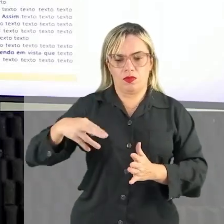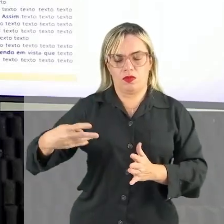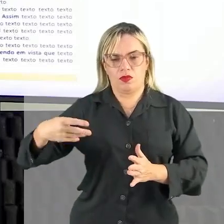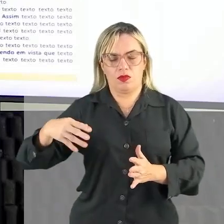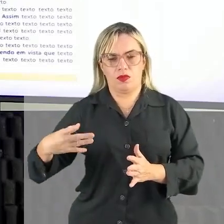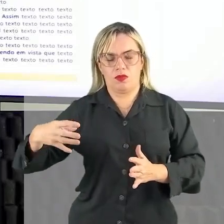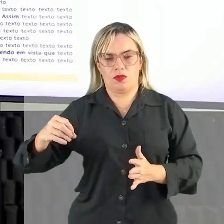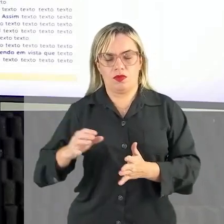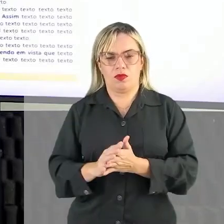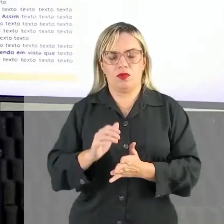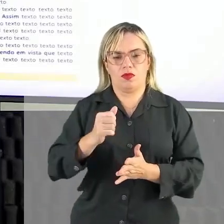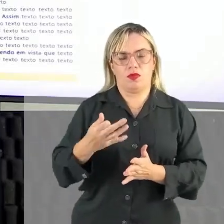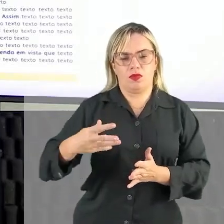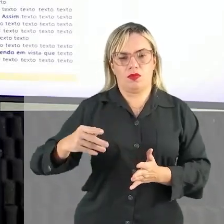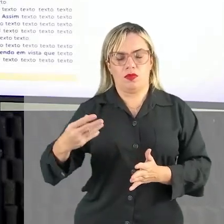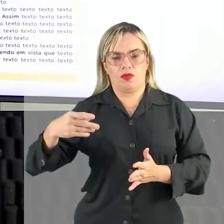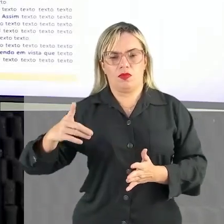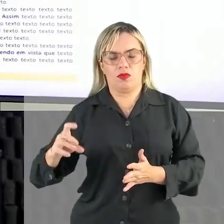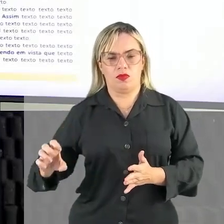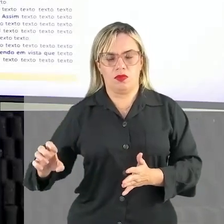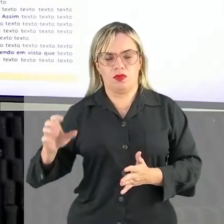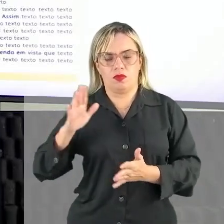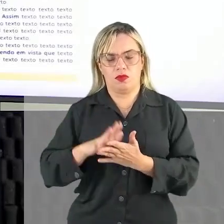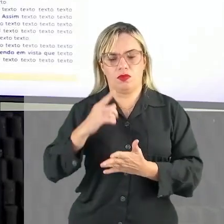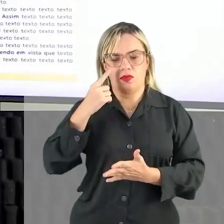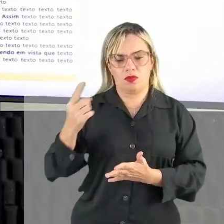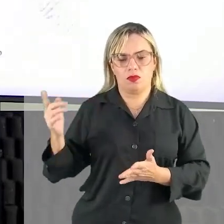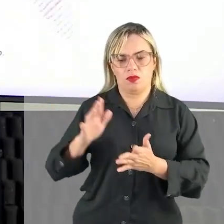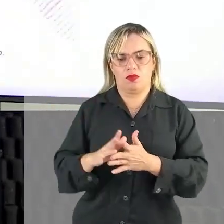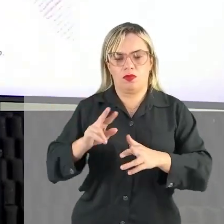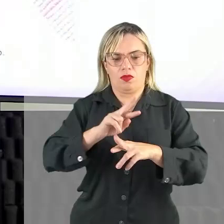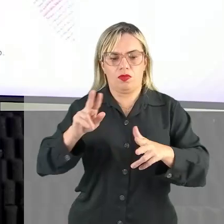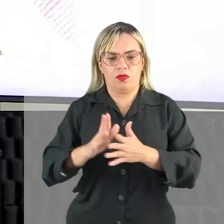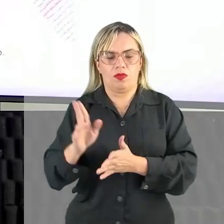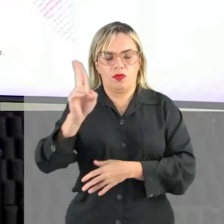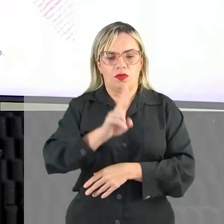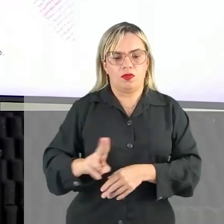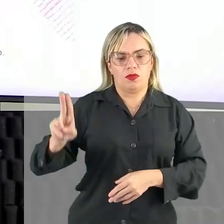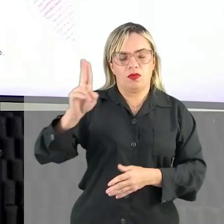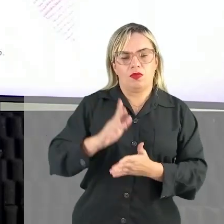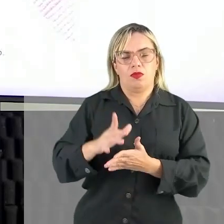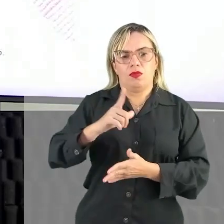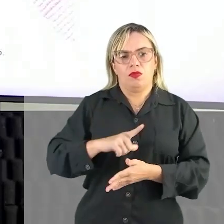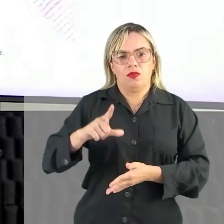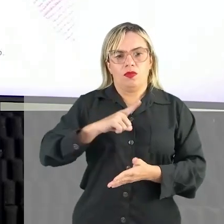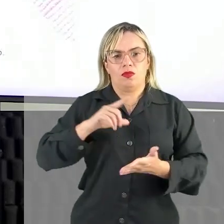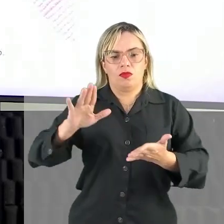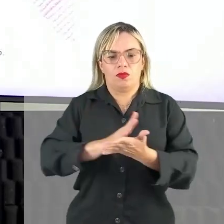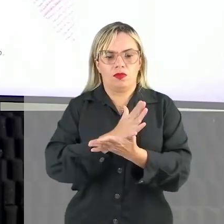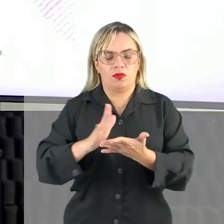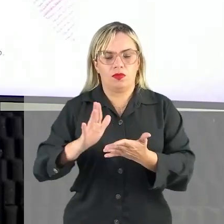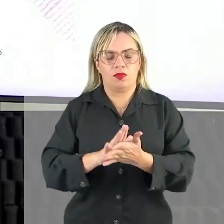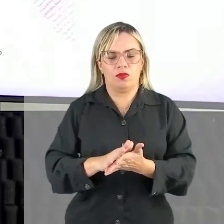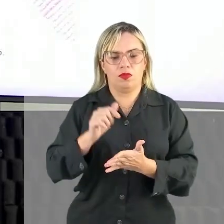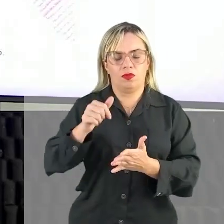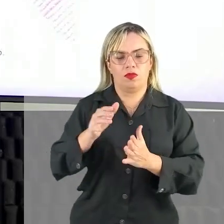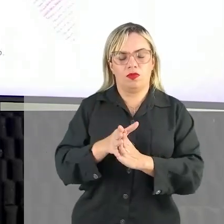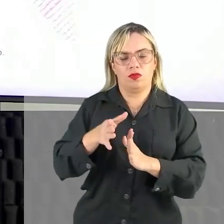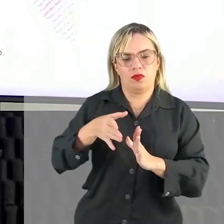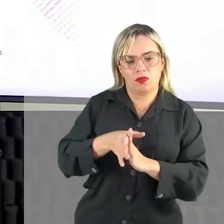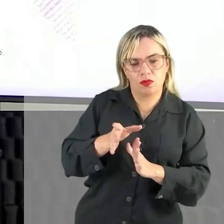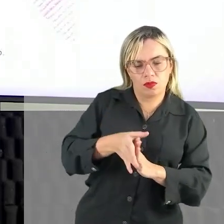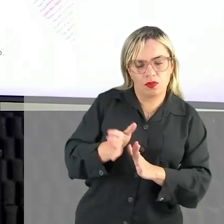para isso por meio e etc tá E aí a gente tem aqui algumas sugestões para